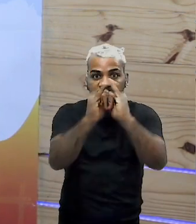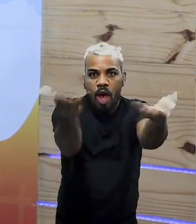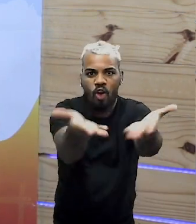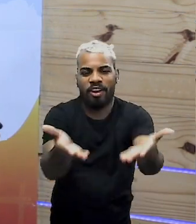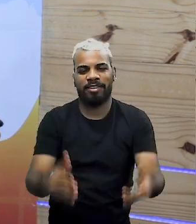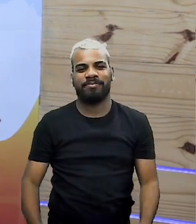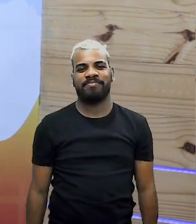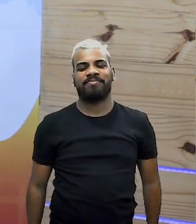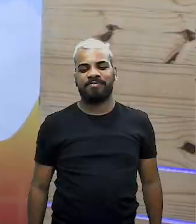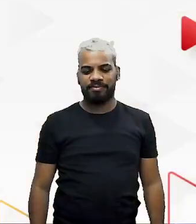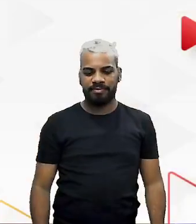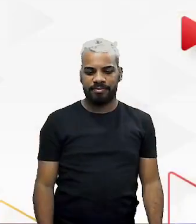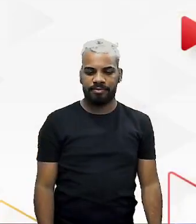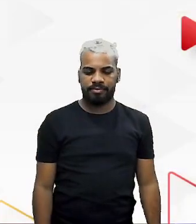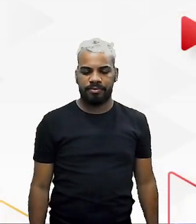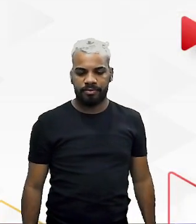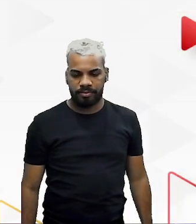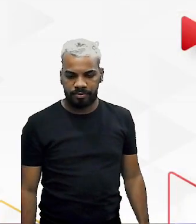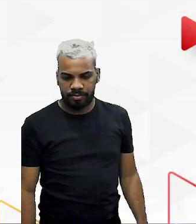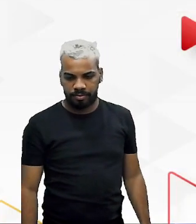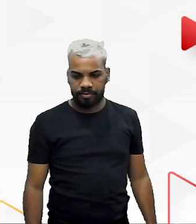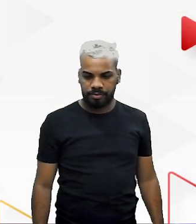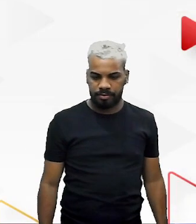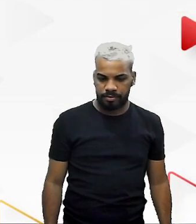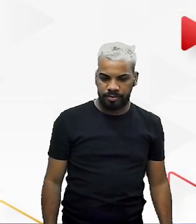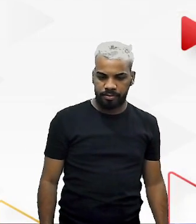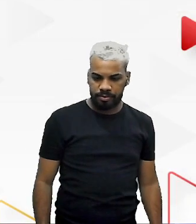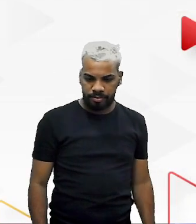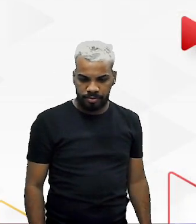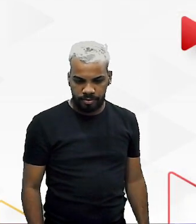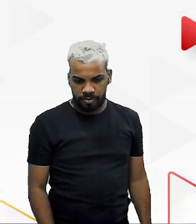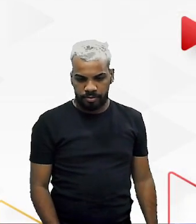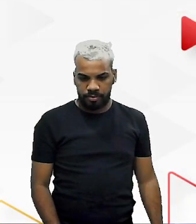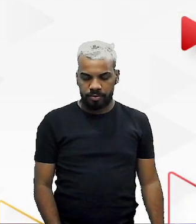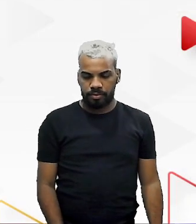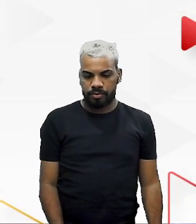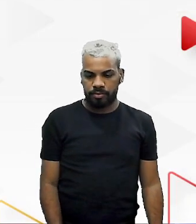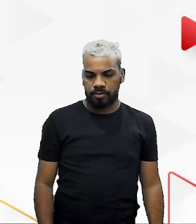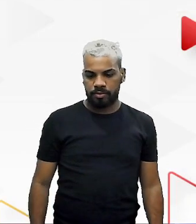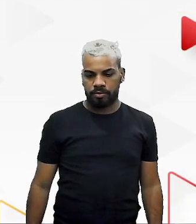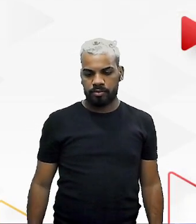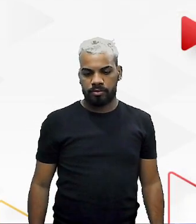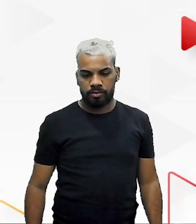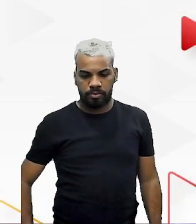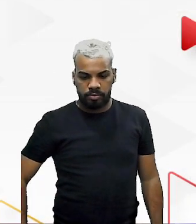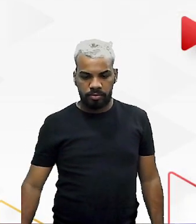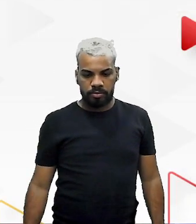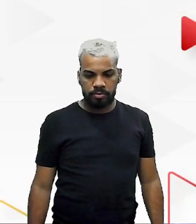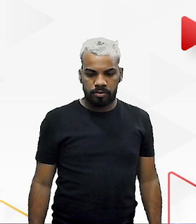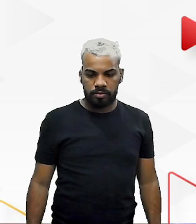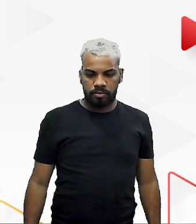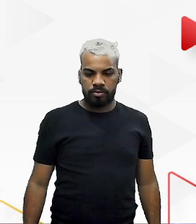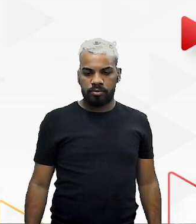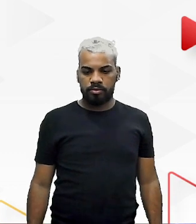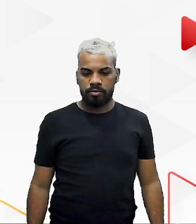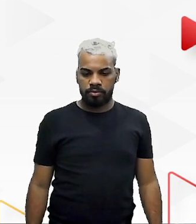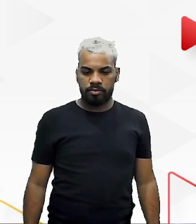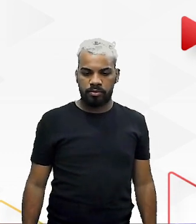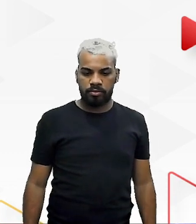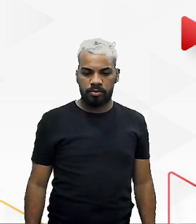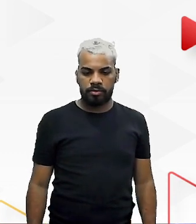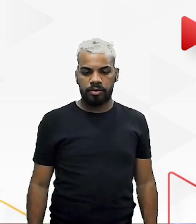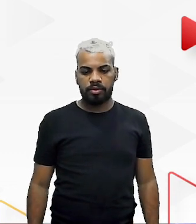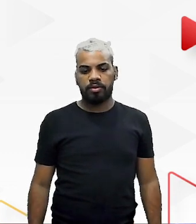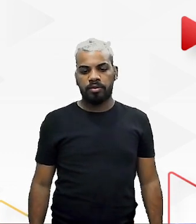Então, o que é um texto? Uma notícia, né? A notícia pertence, né, ao gênero textual